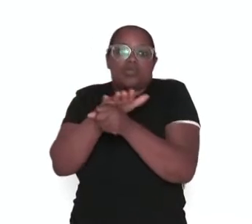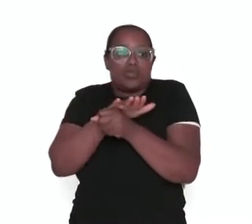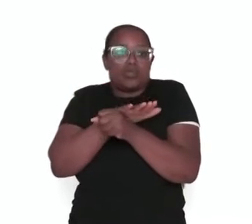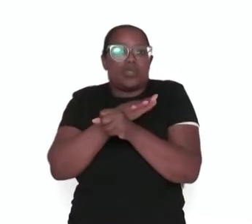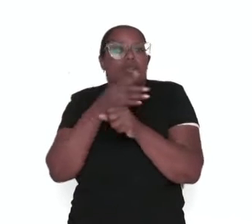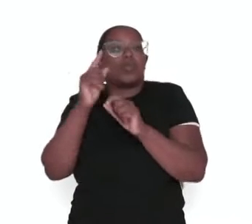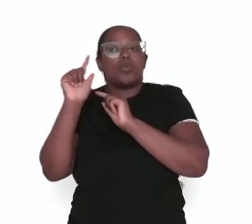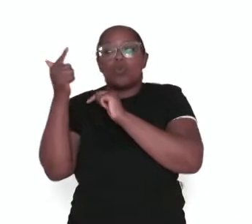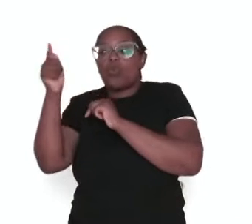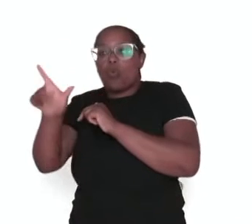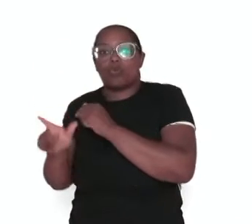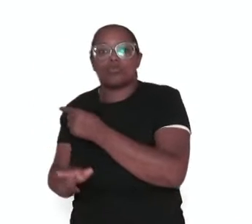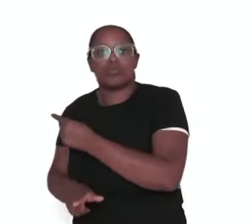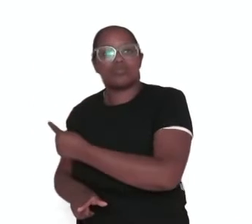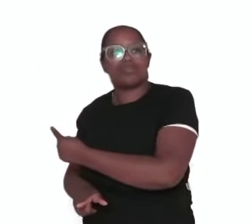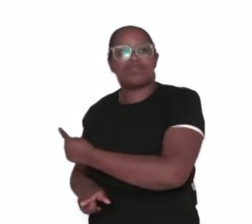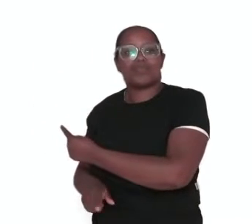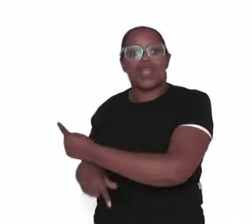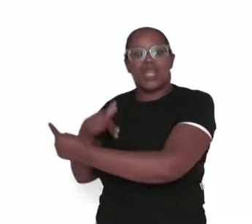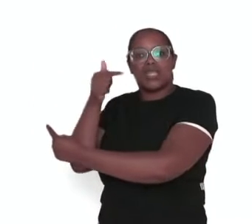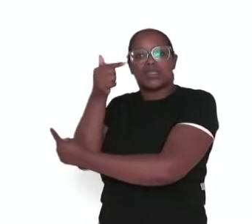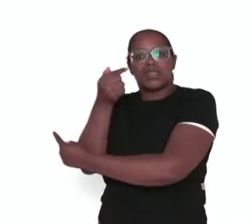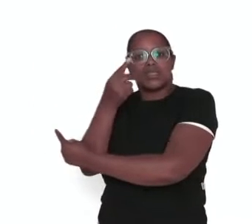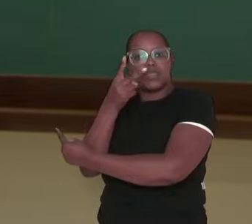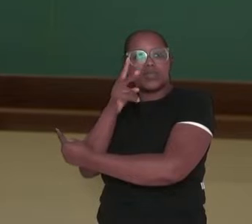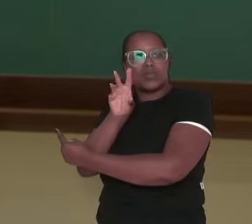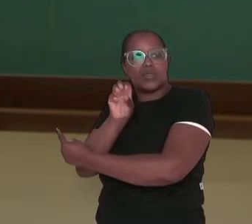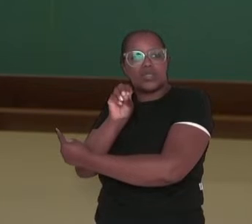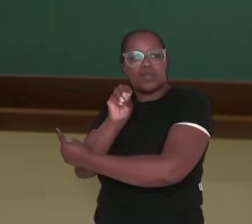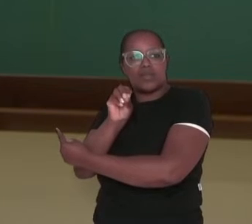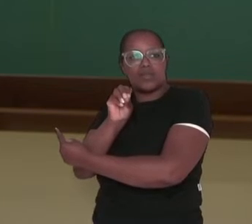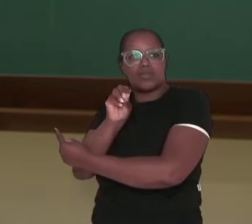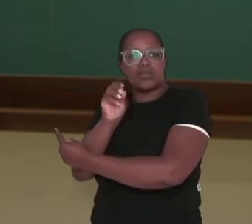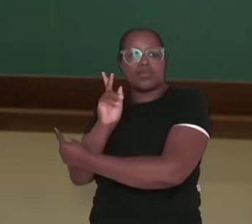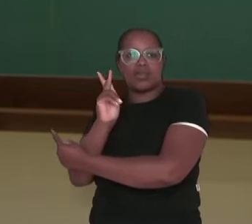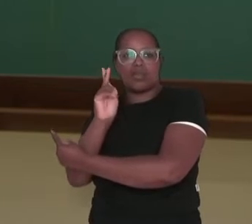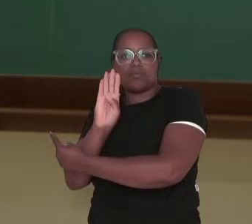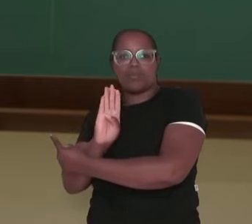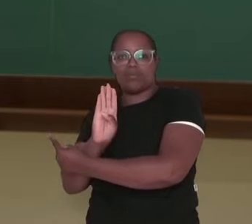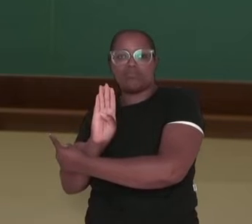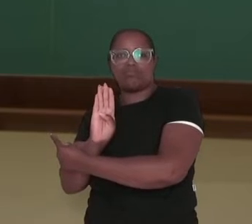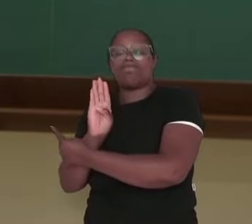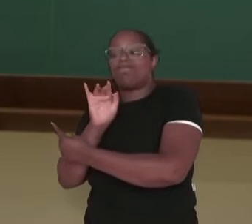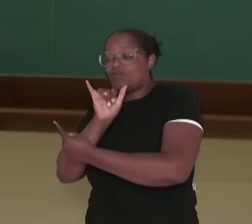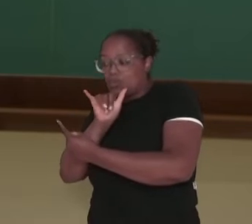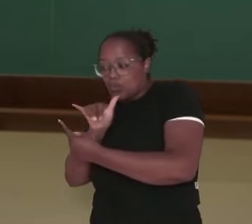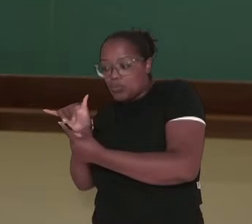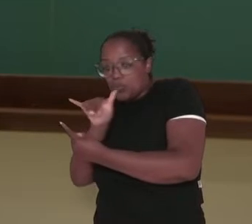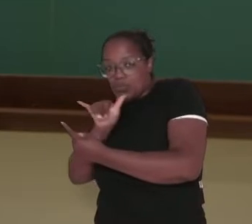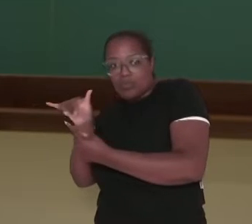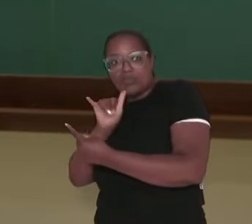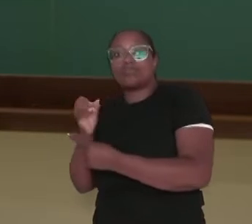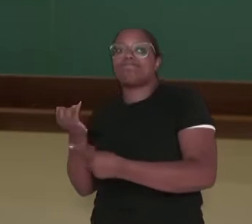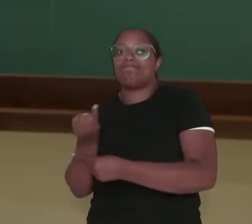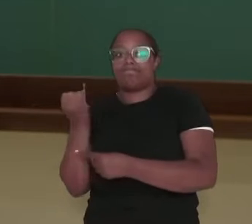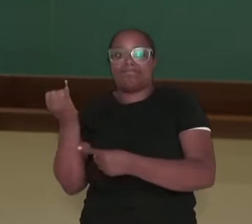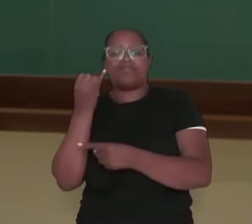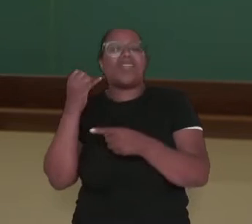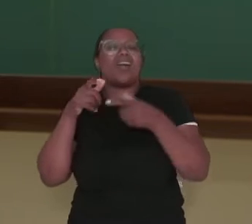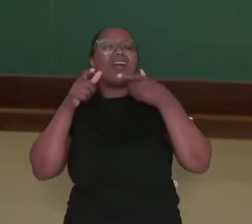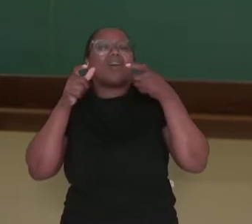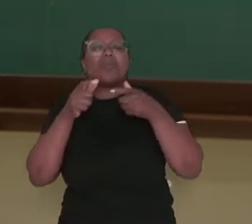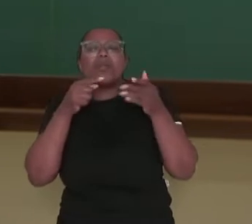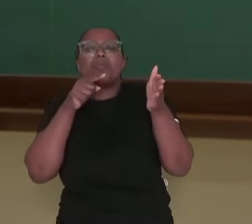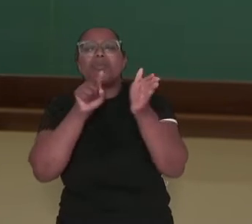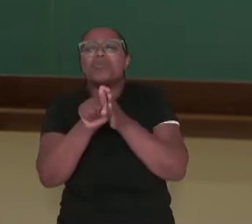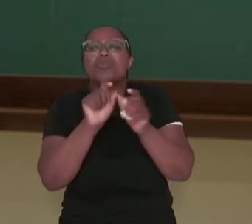de capacidade e 300 KB de taxa de transferência. Aí vem a pergunta, pessoal, mas o que